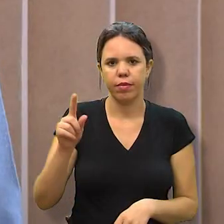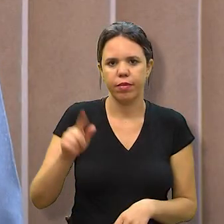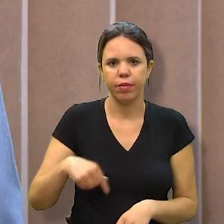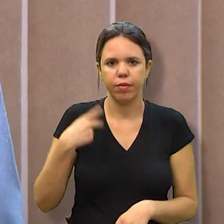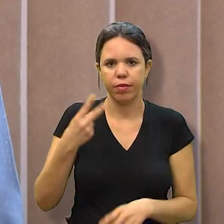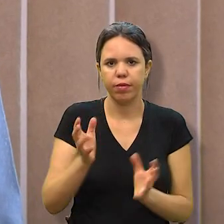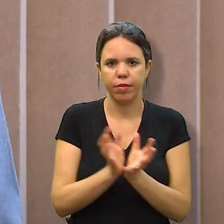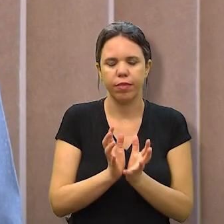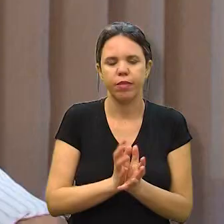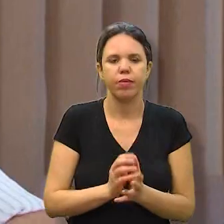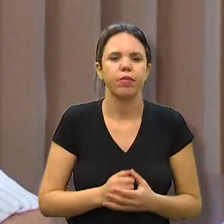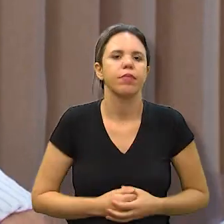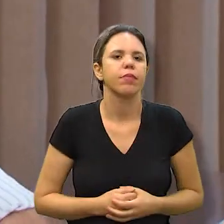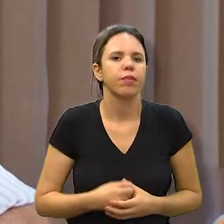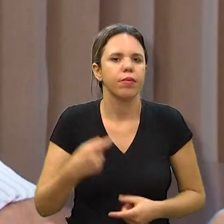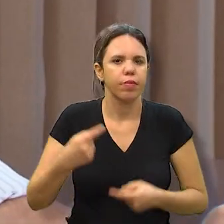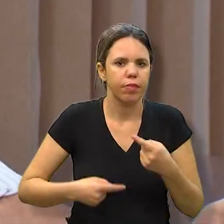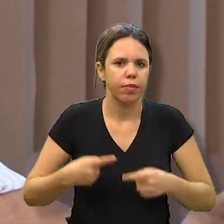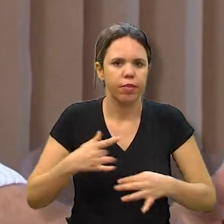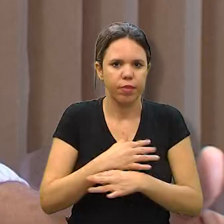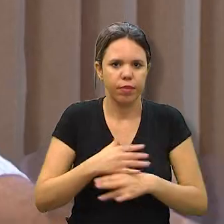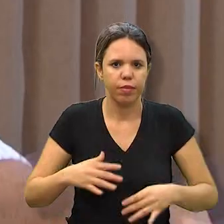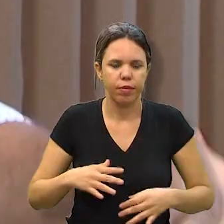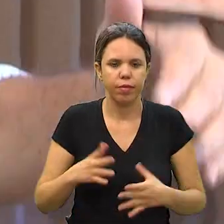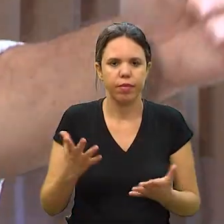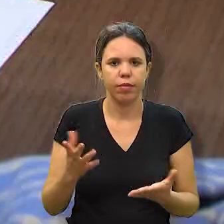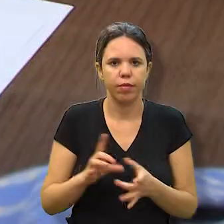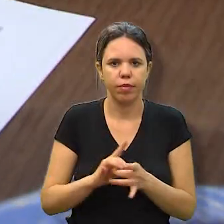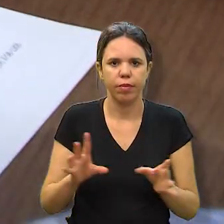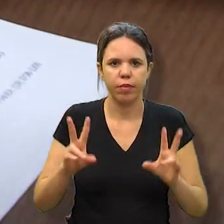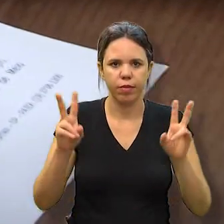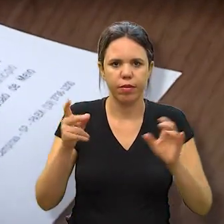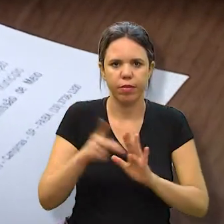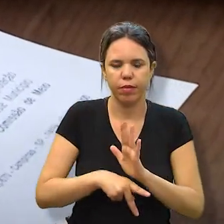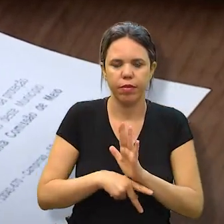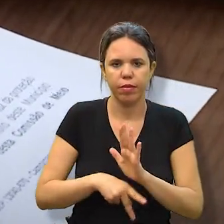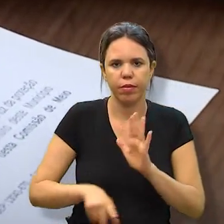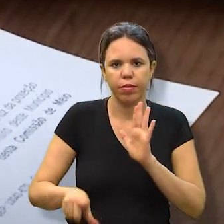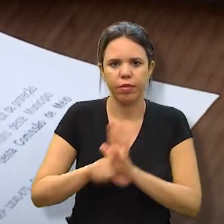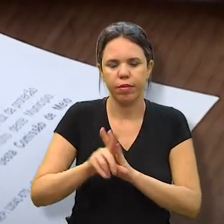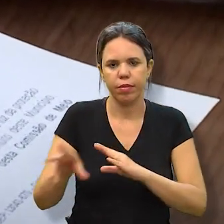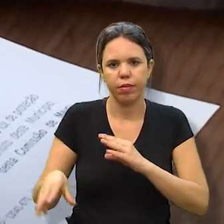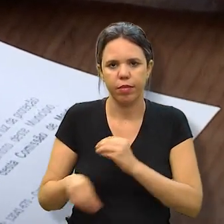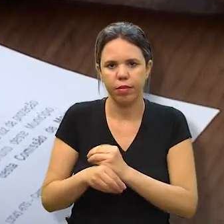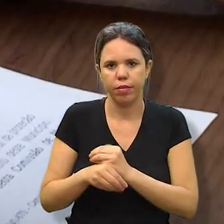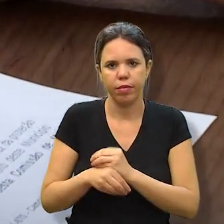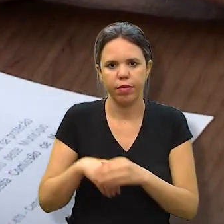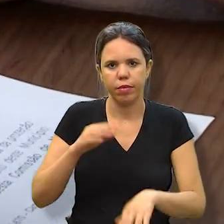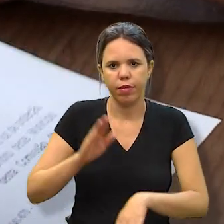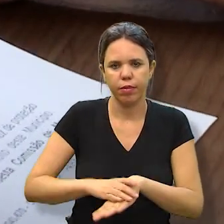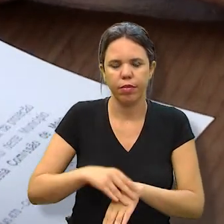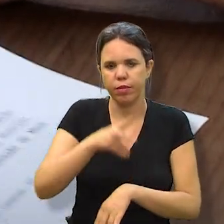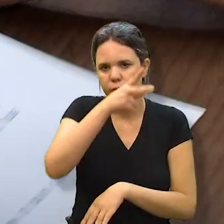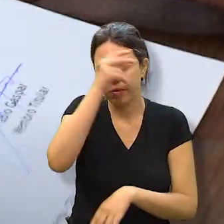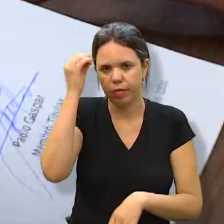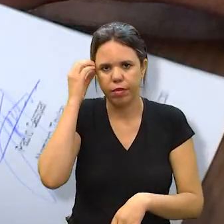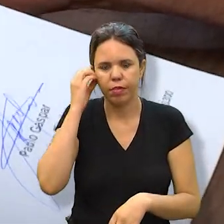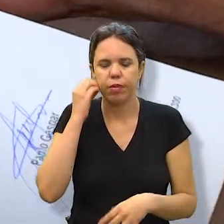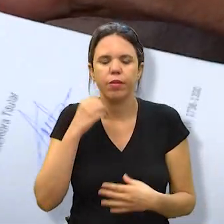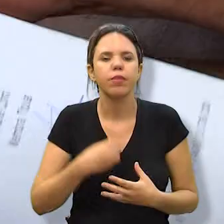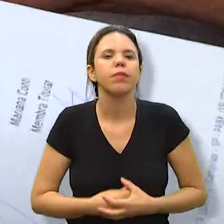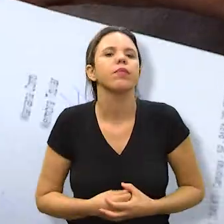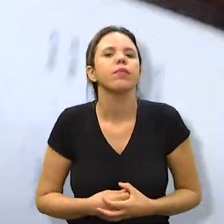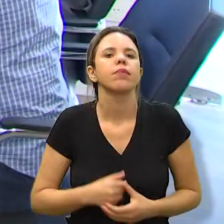a primeira delas foi a comissão permanente de política Urbana Que deliberou sobre um projeto de lei complementar de autoria